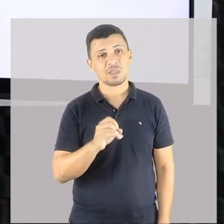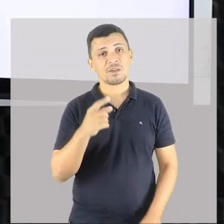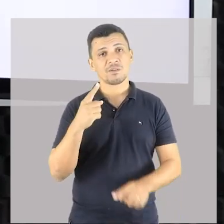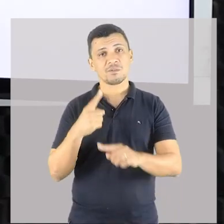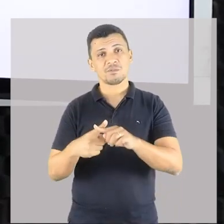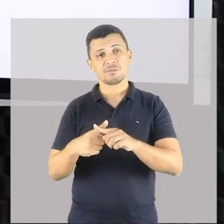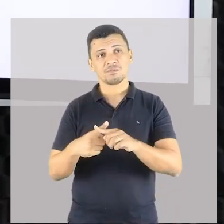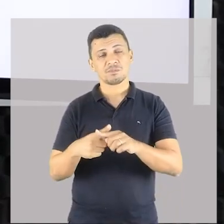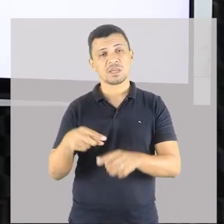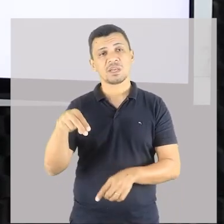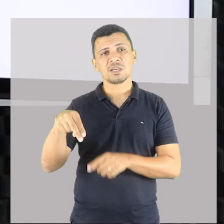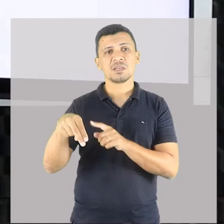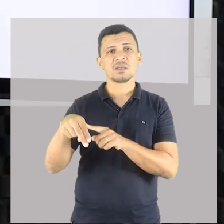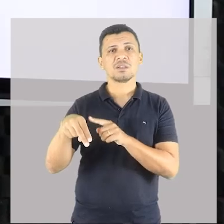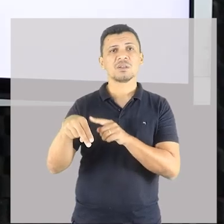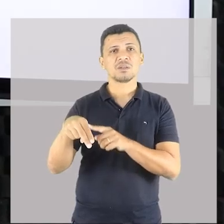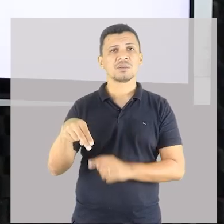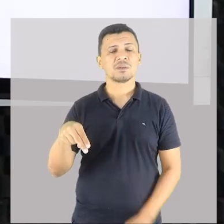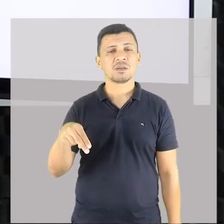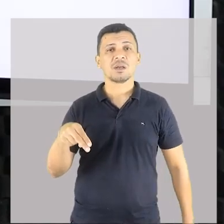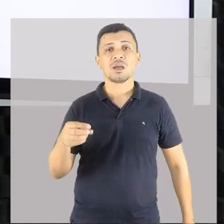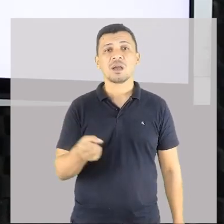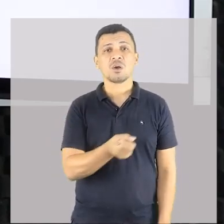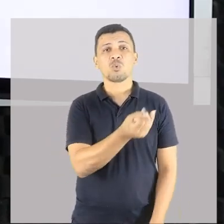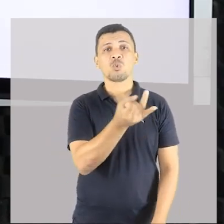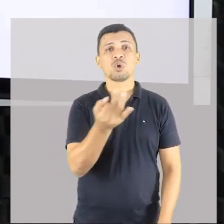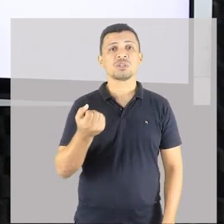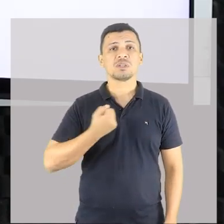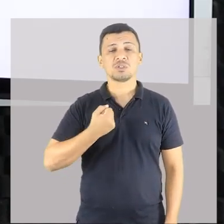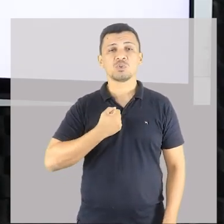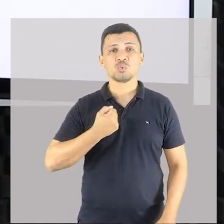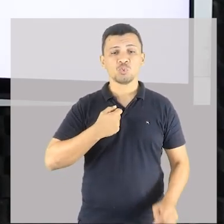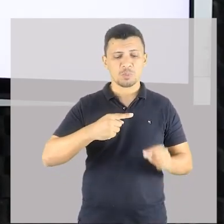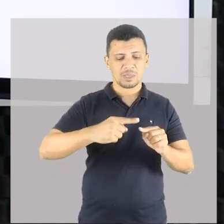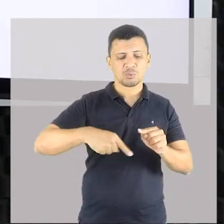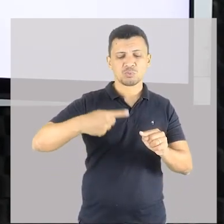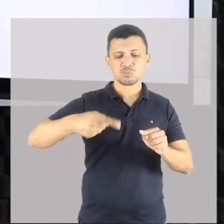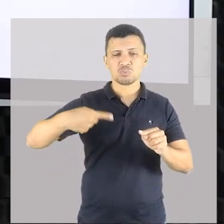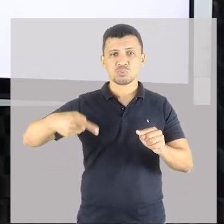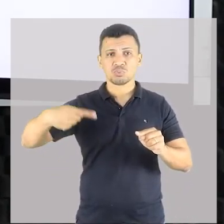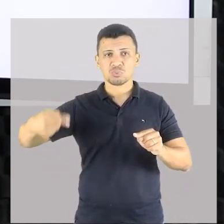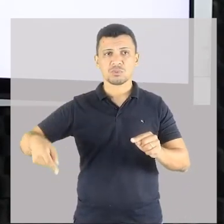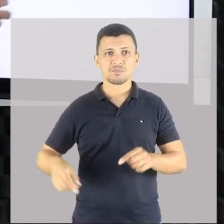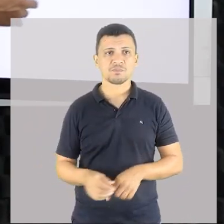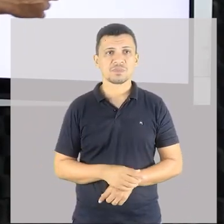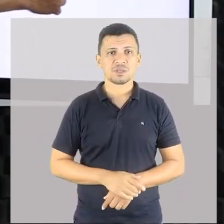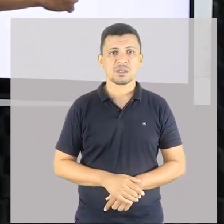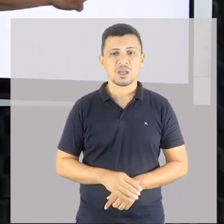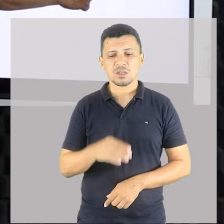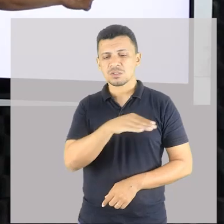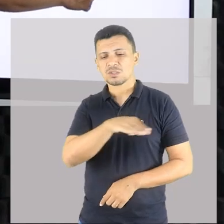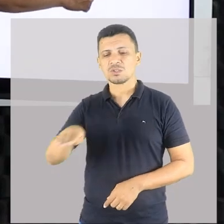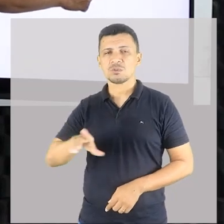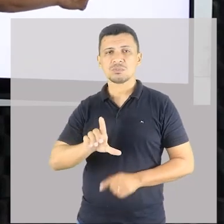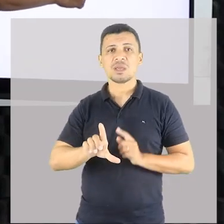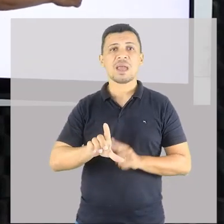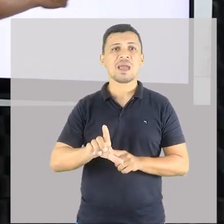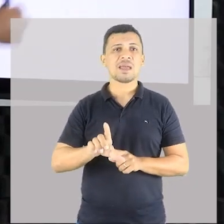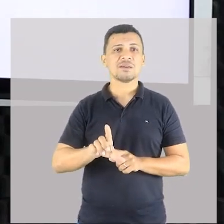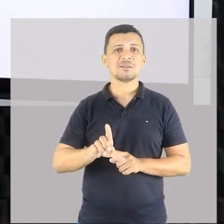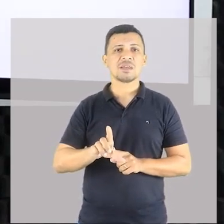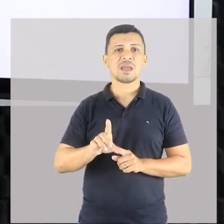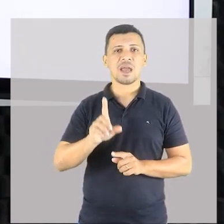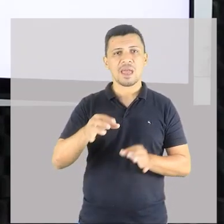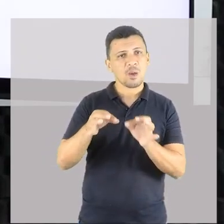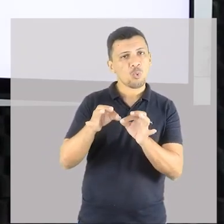corrente. N é o número de espiras e L é o comprimento dele,